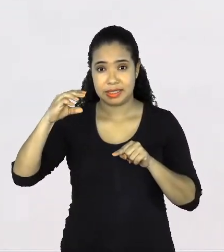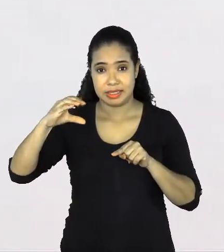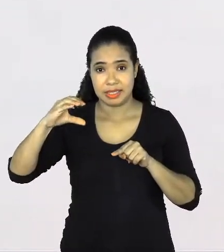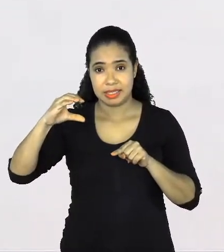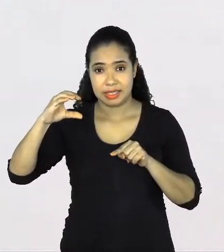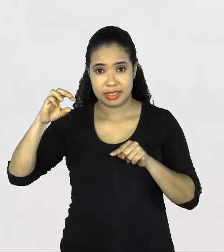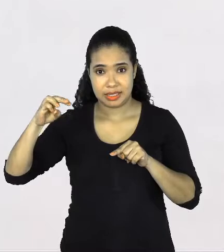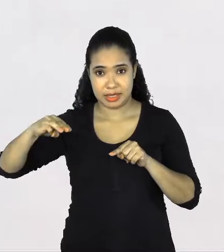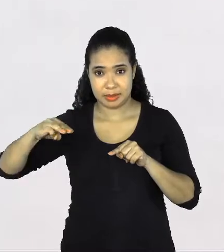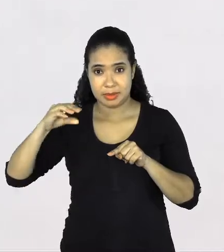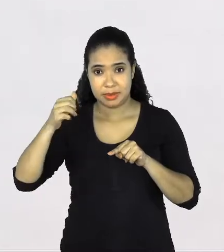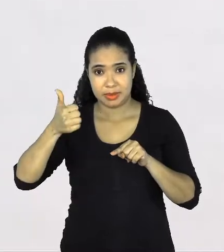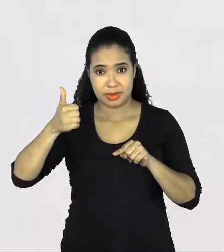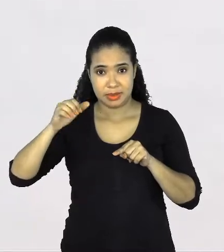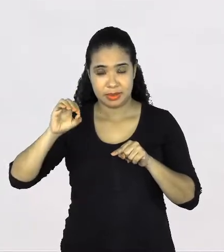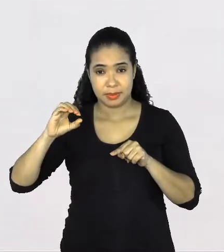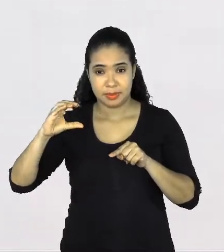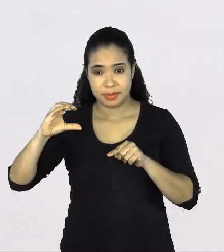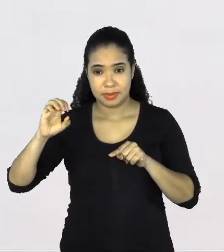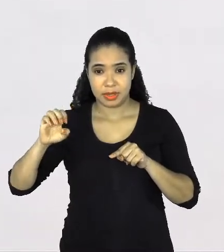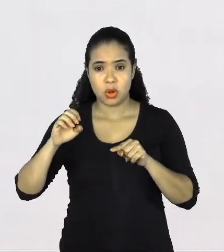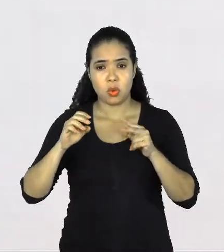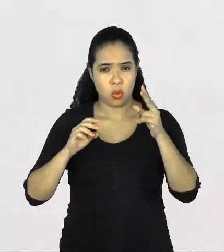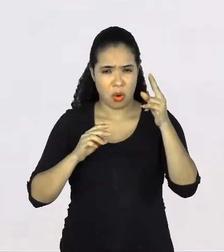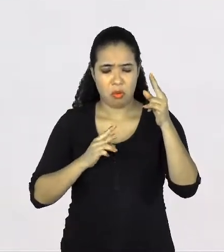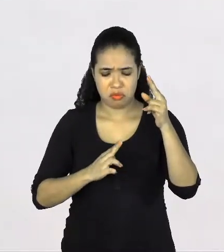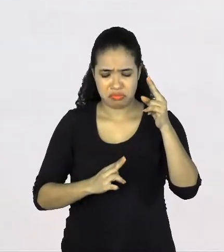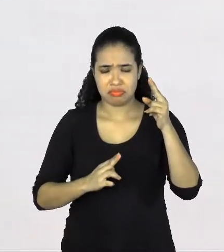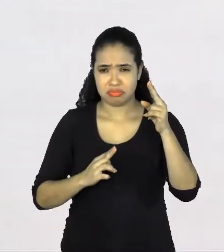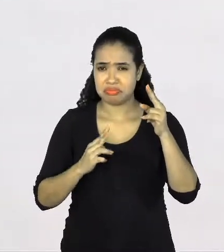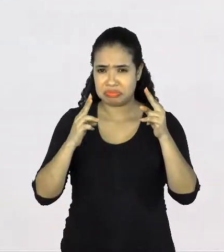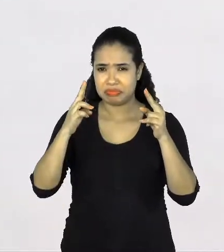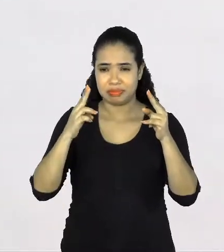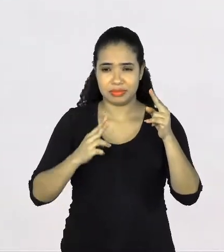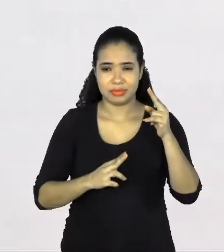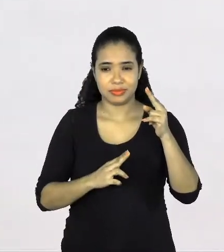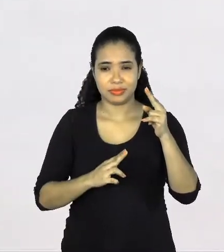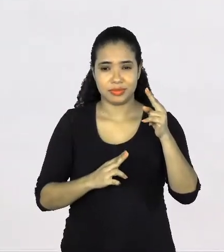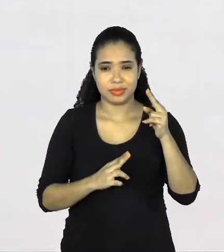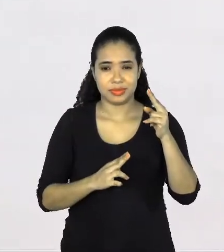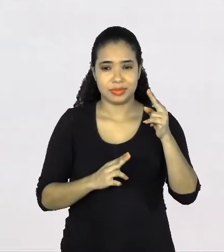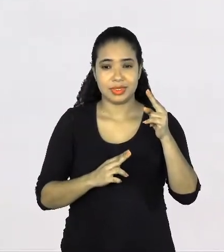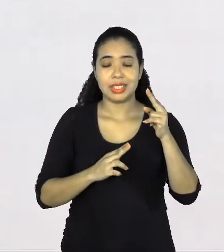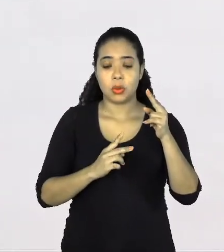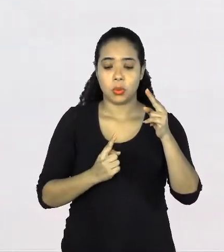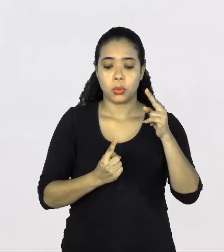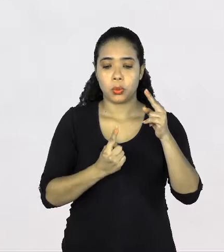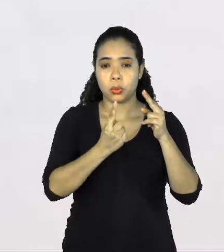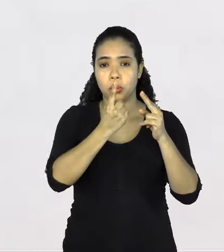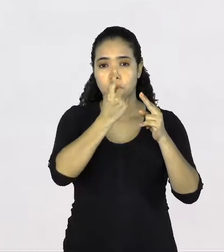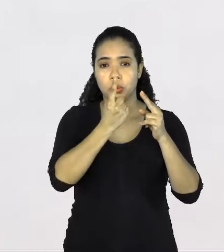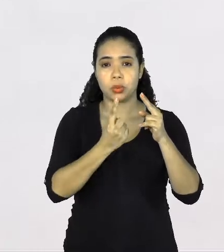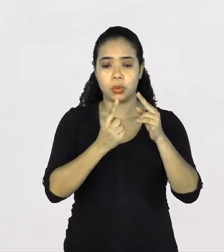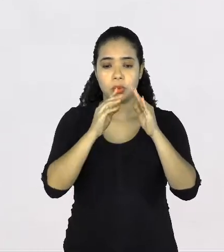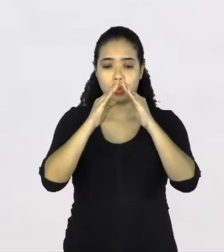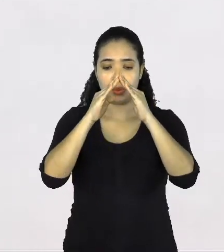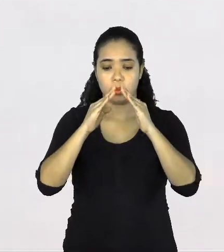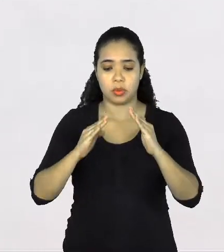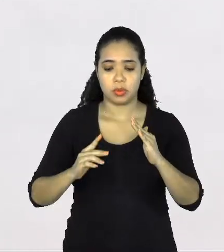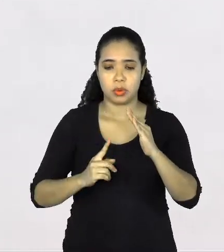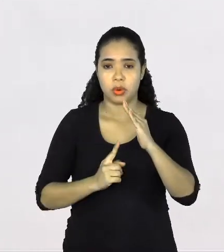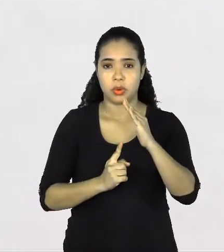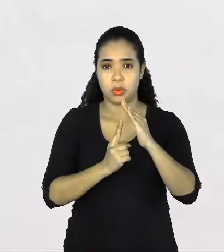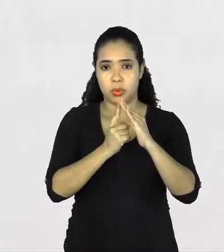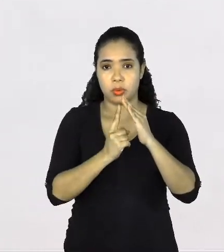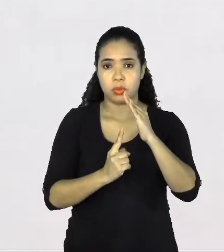medida, ok? Primeira coisa que eu vou fazer é determinar a altura desse triângulo,